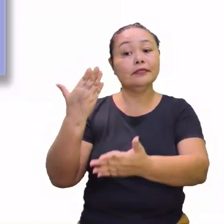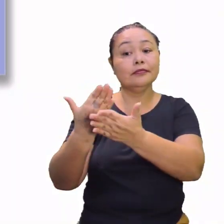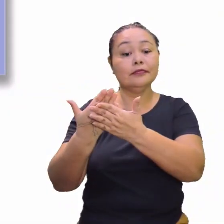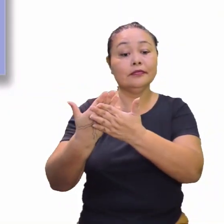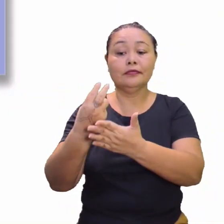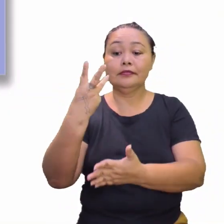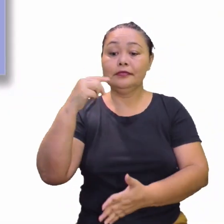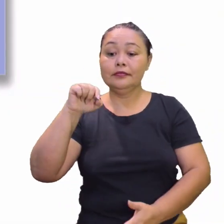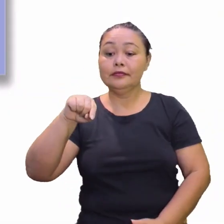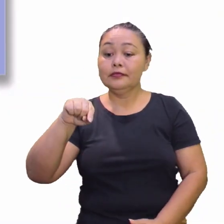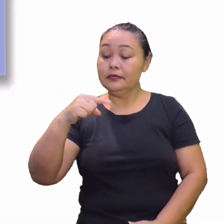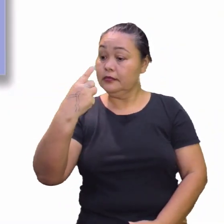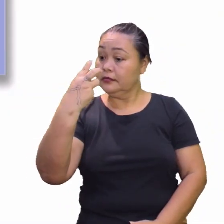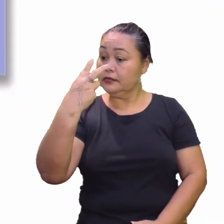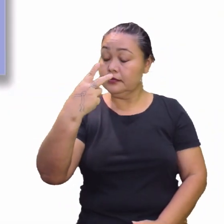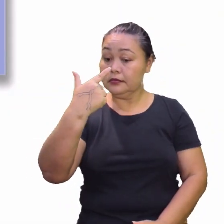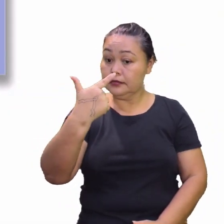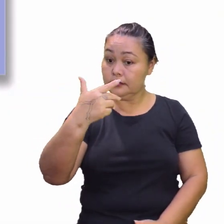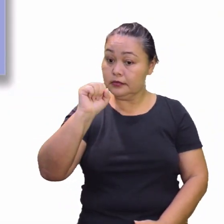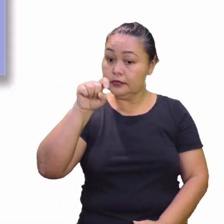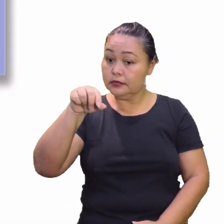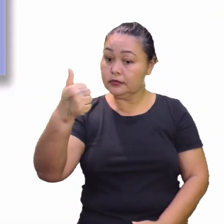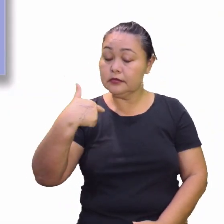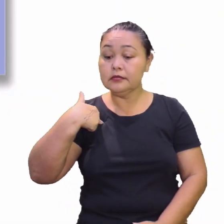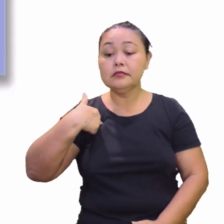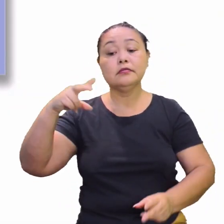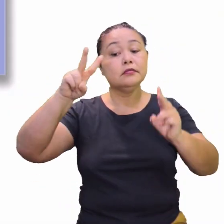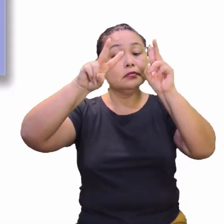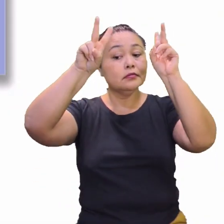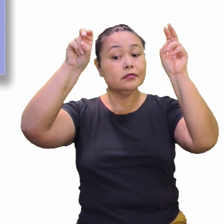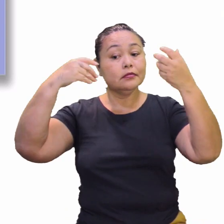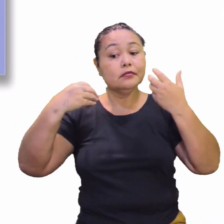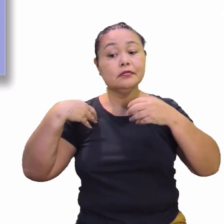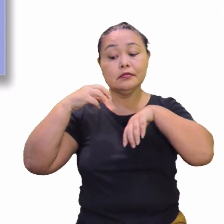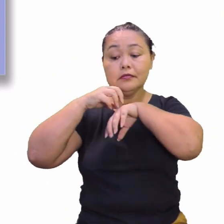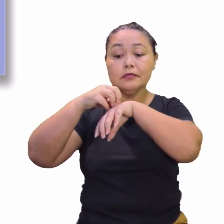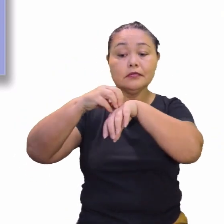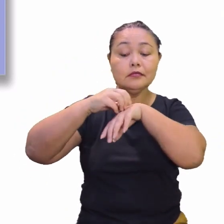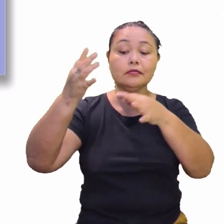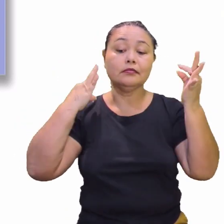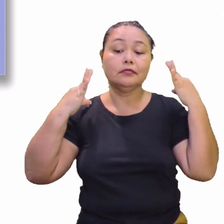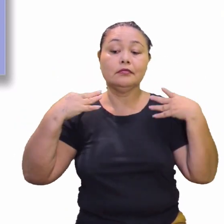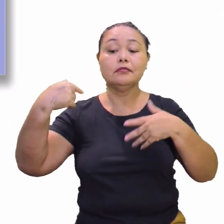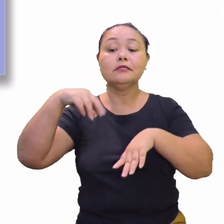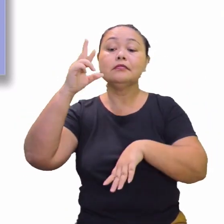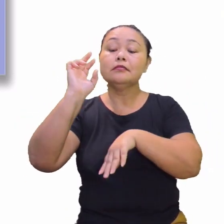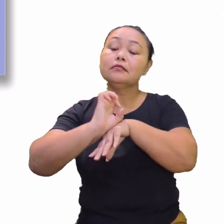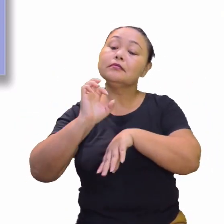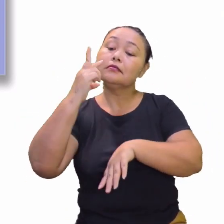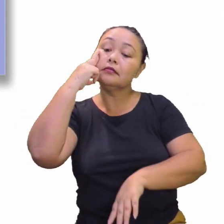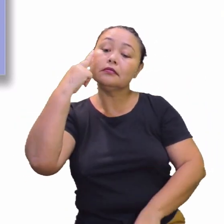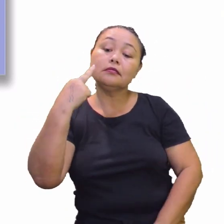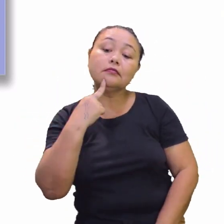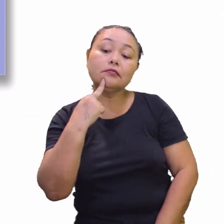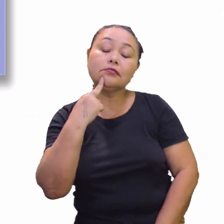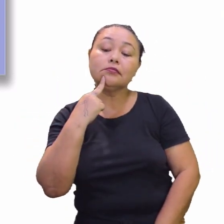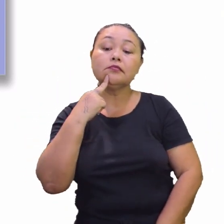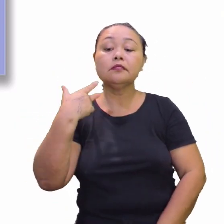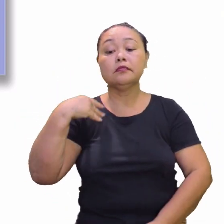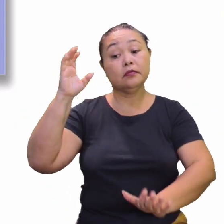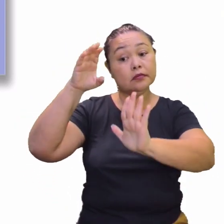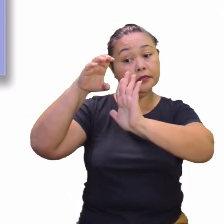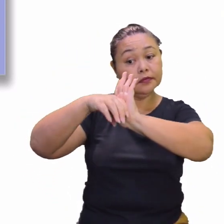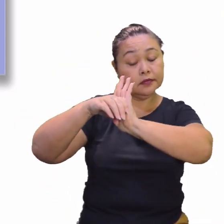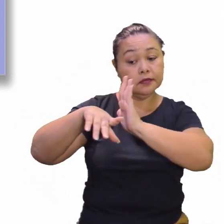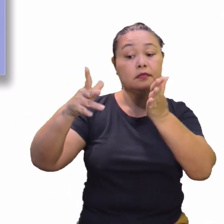Aula 28.1, temática turismo em Rondônia. Vamos iniciar a aula falando sobre a